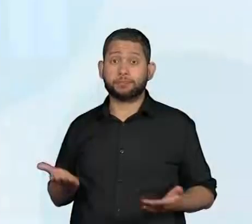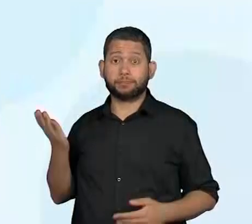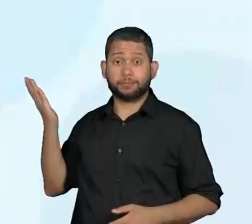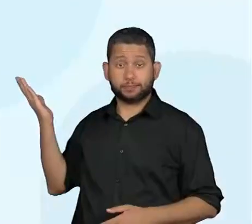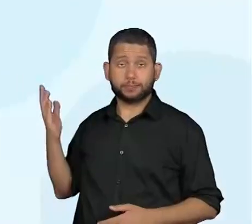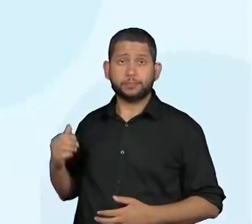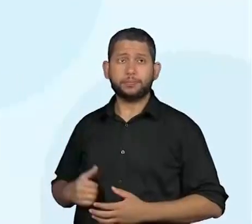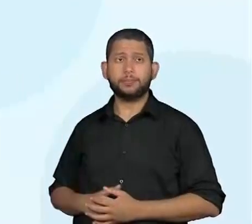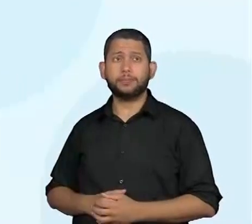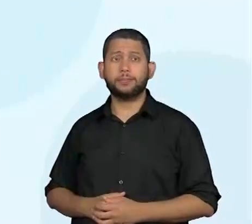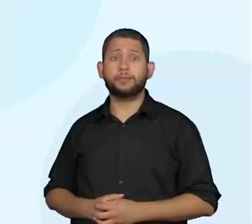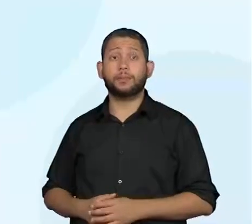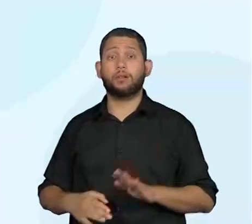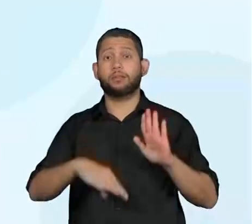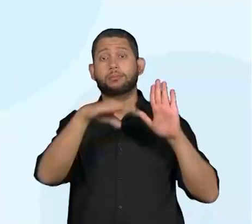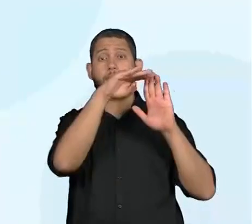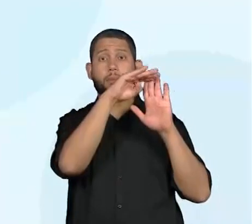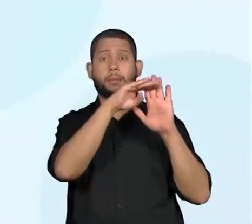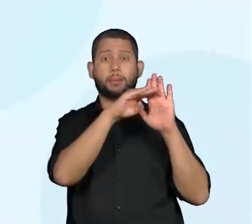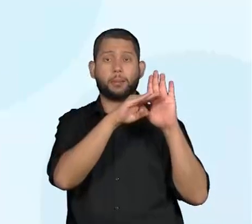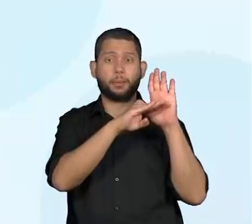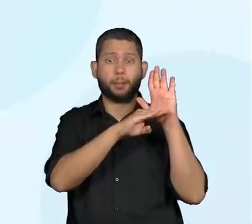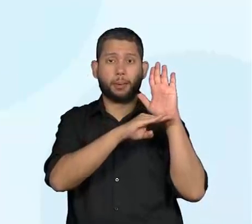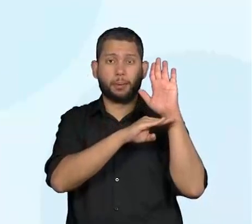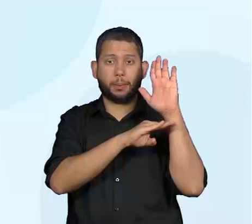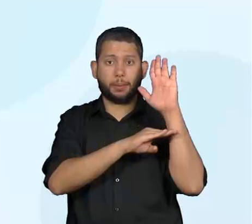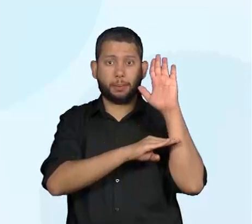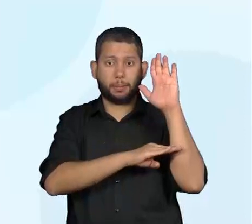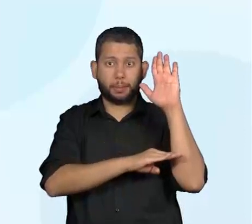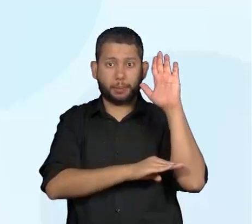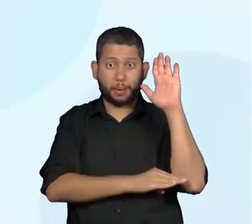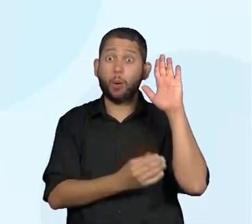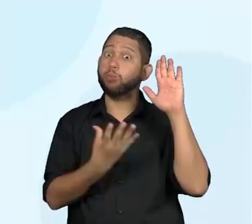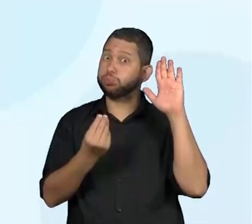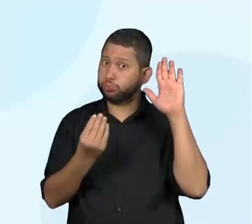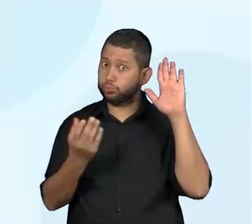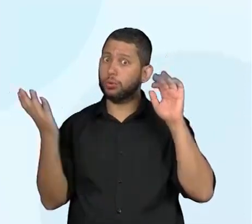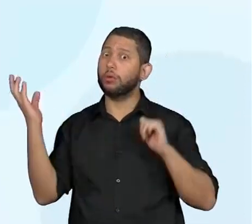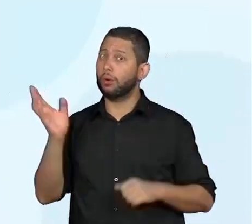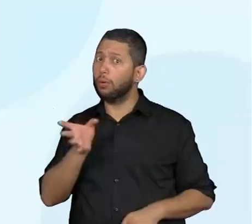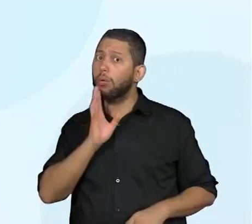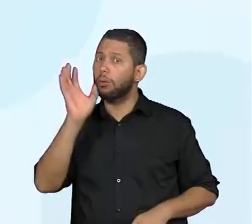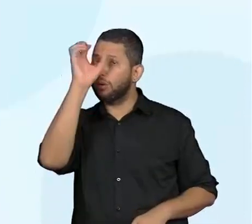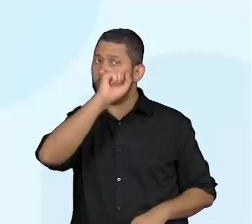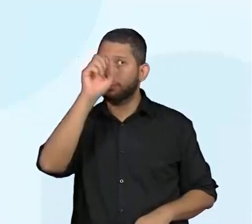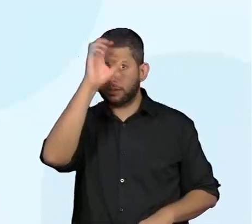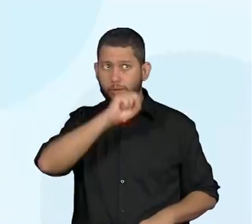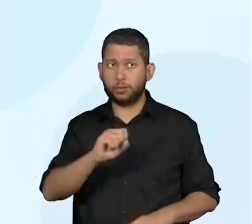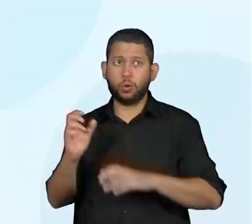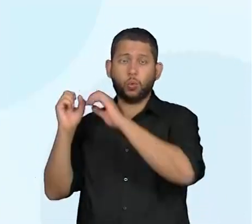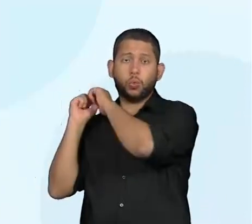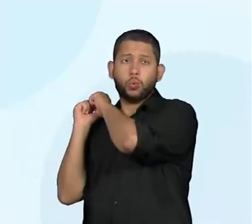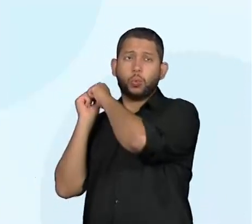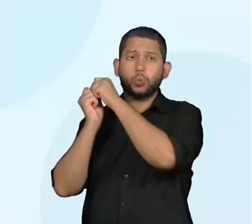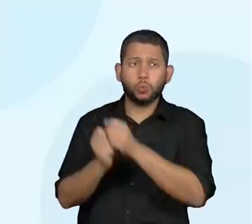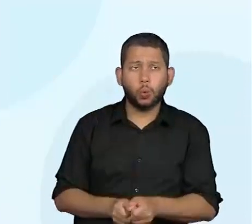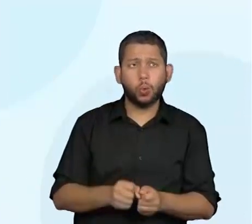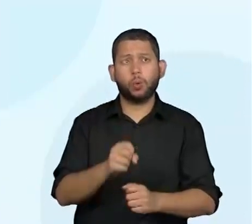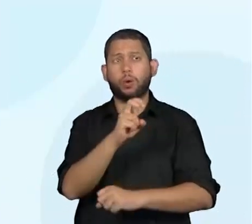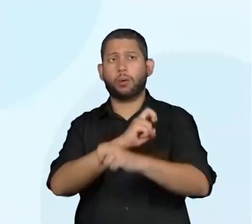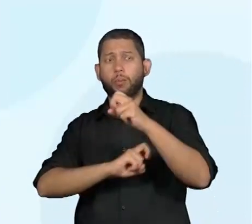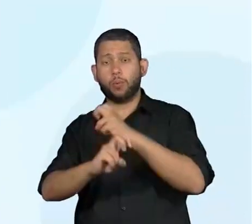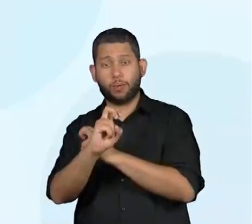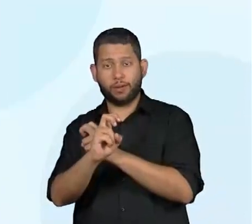aqui a nossa lista, tá? De lutas que conhecemos. Judô, capoeira,